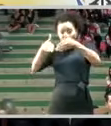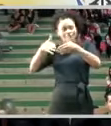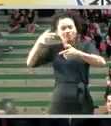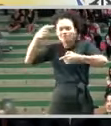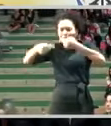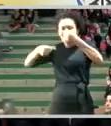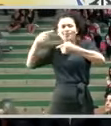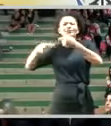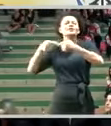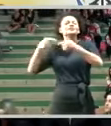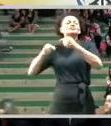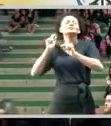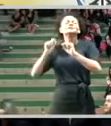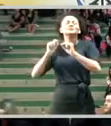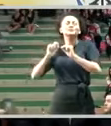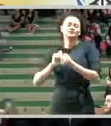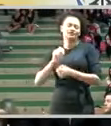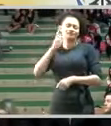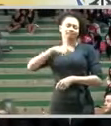e religioso.